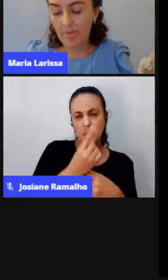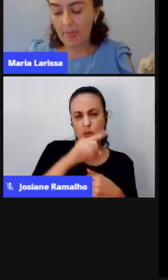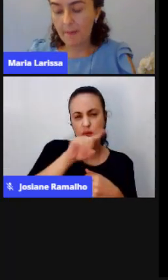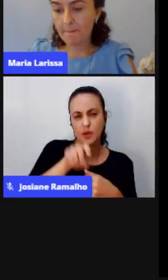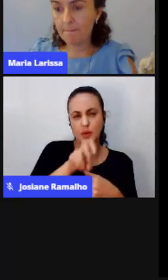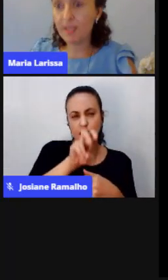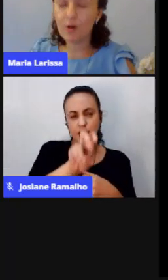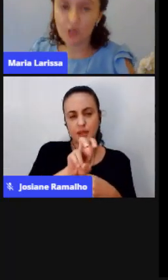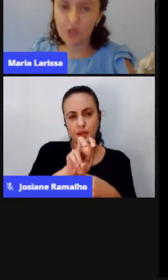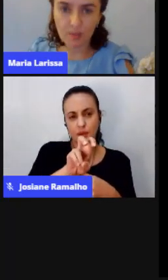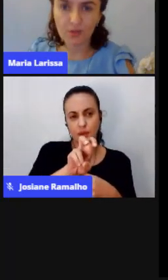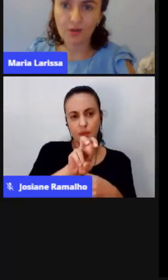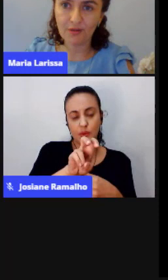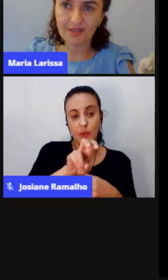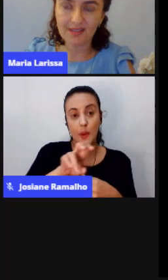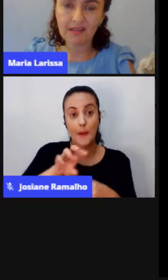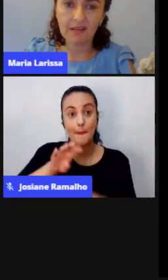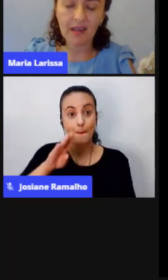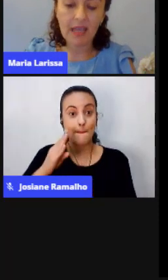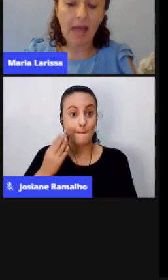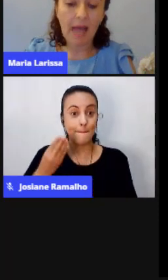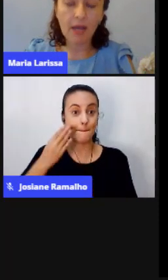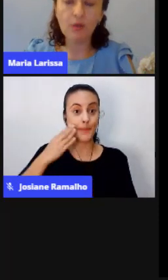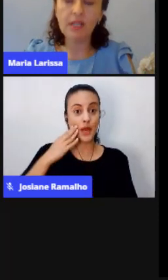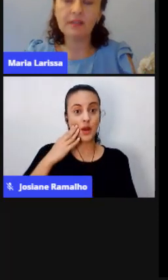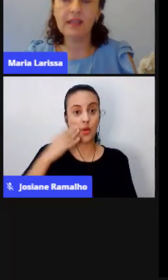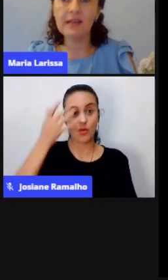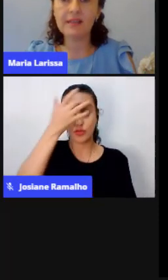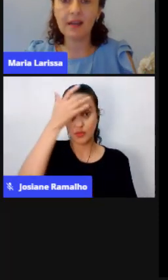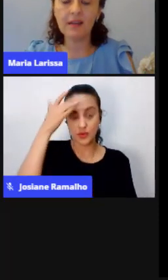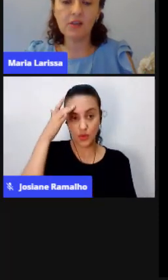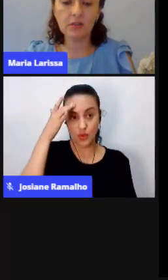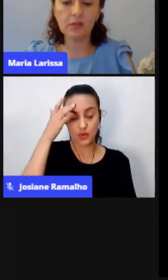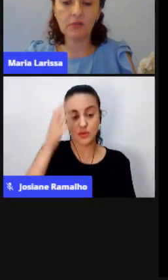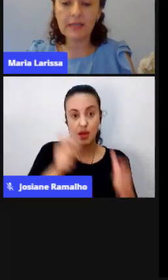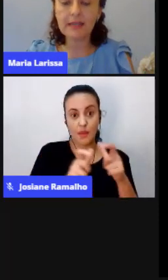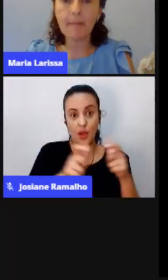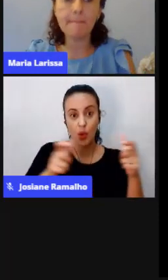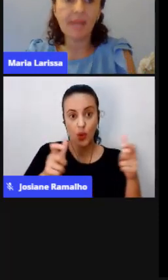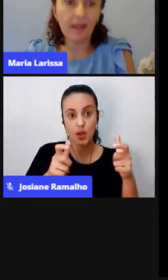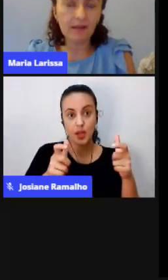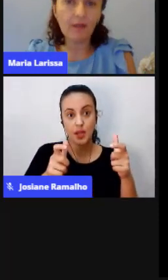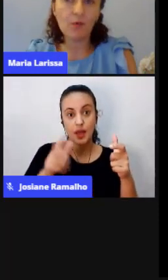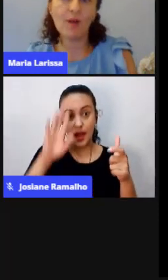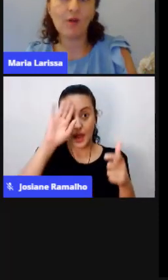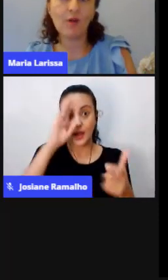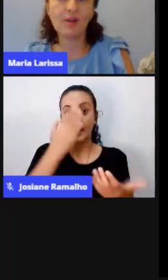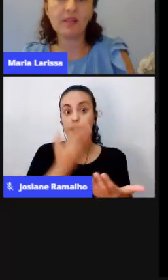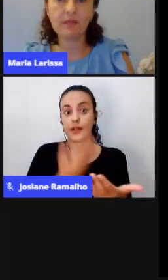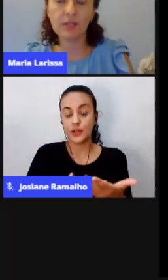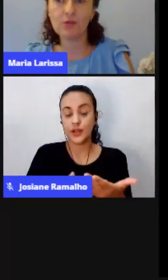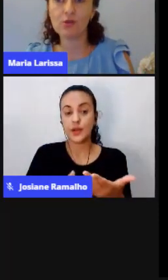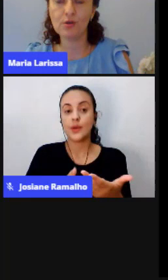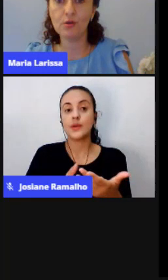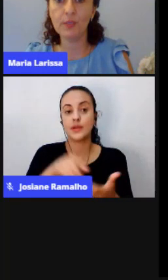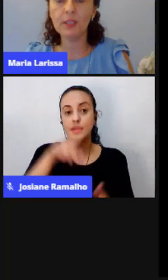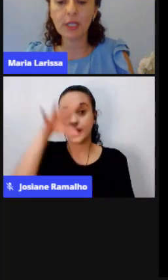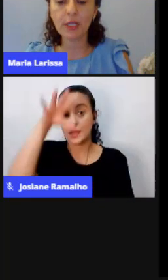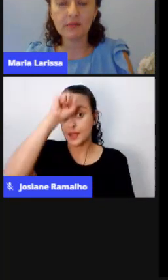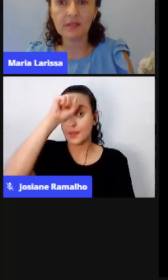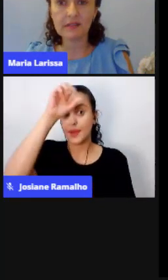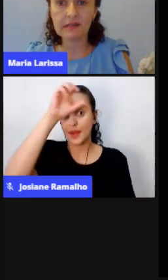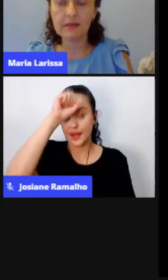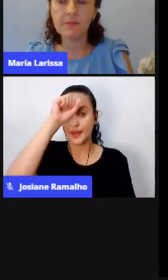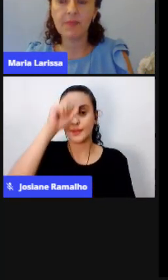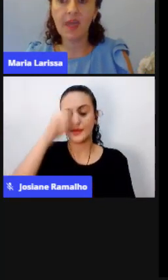1,5 bilhões de pessoas, né? A maioria deles acreditam que eles aprendem alguma coisa através do jogo. Então,